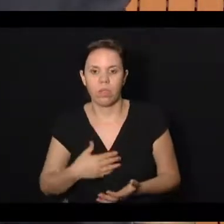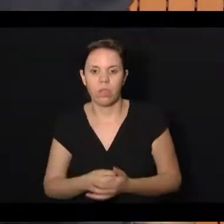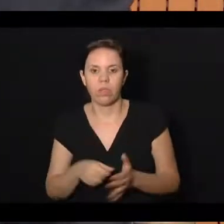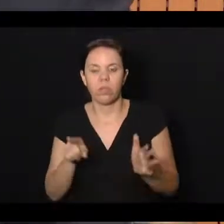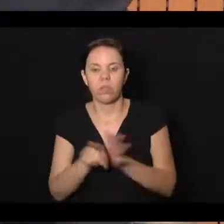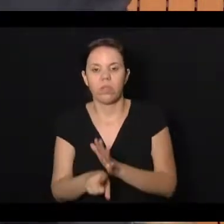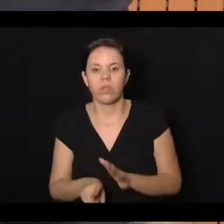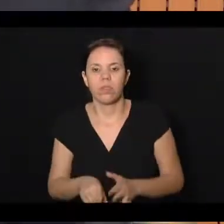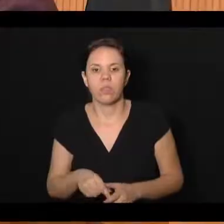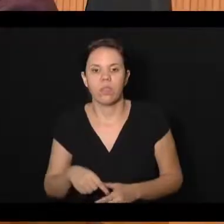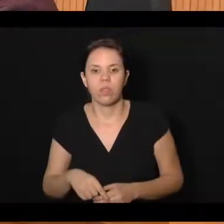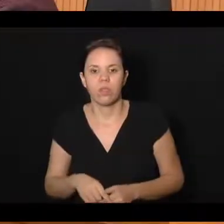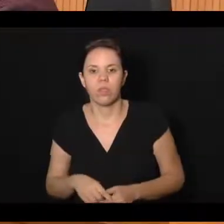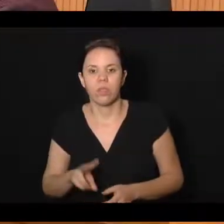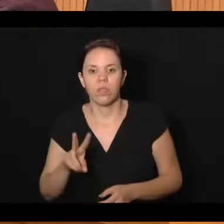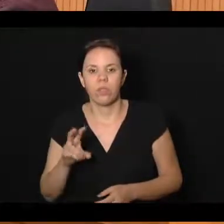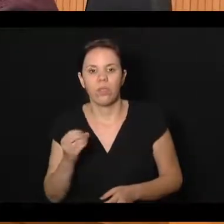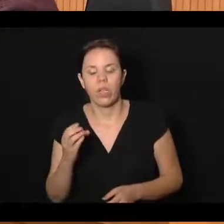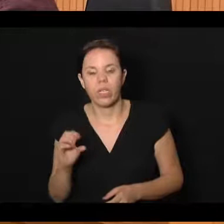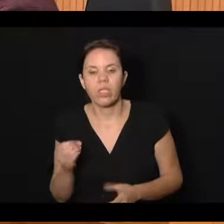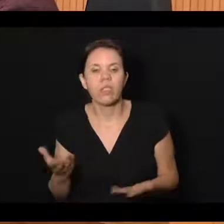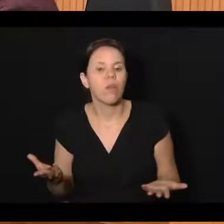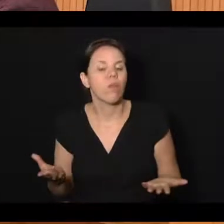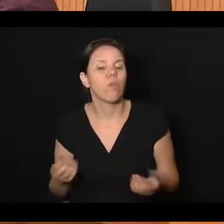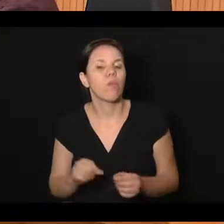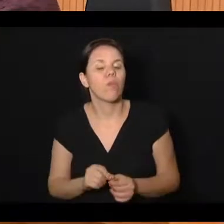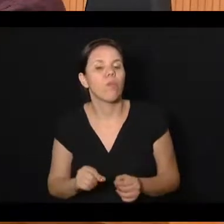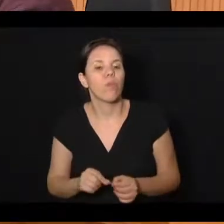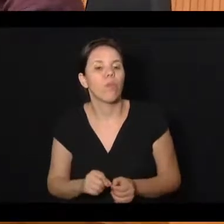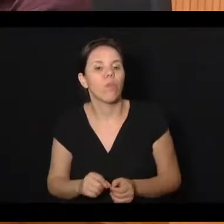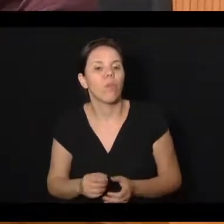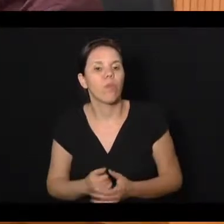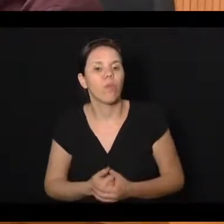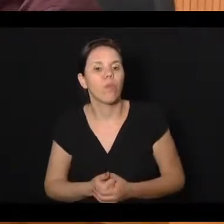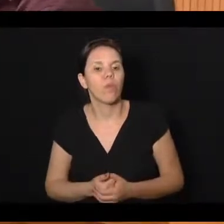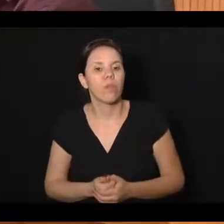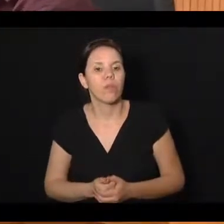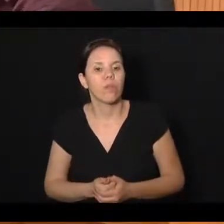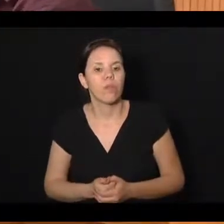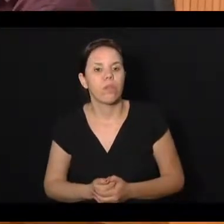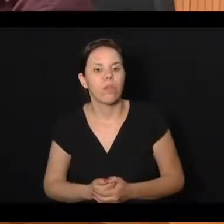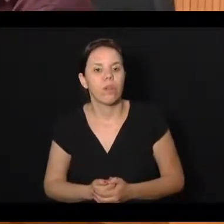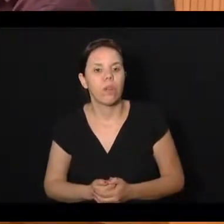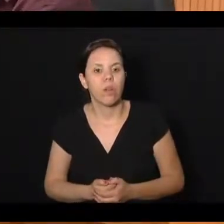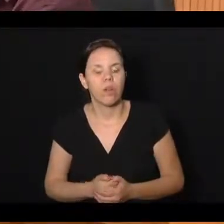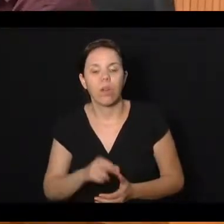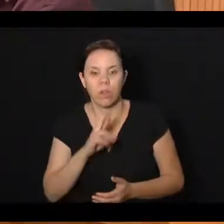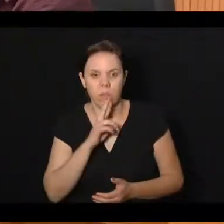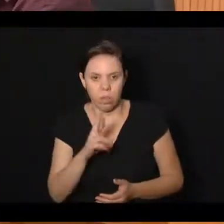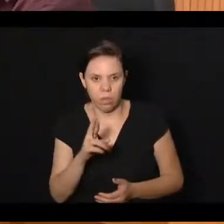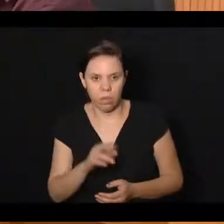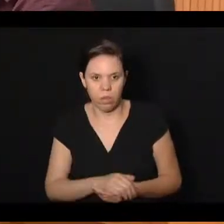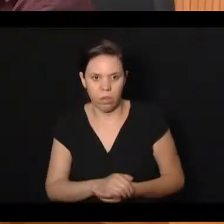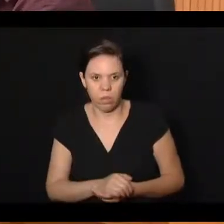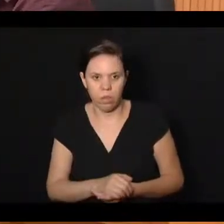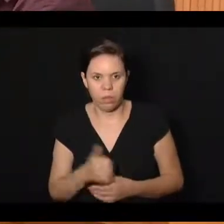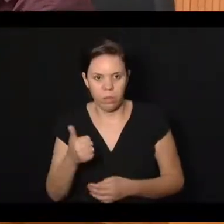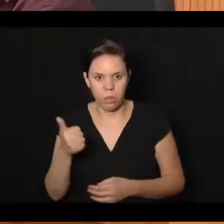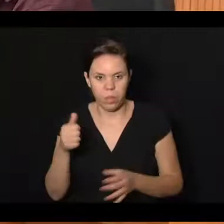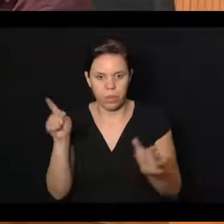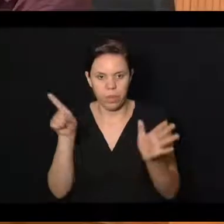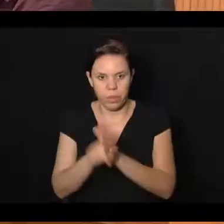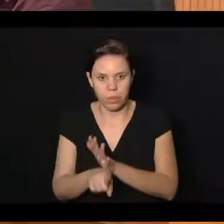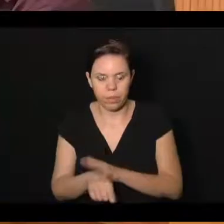pergunta vocação seja se tiver informação que me informasse é respondendo a a primeira pergunta